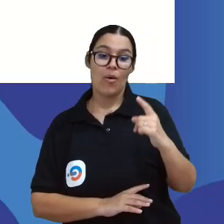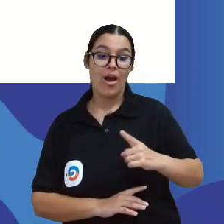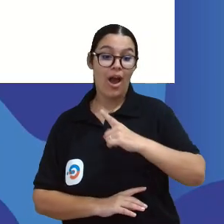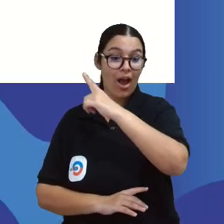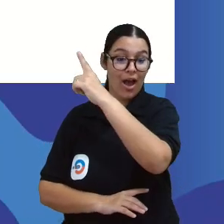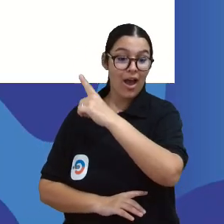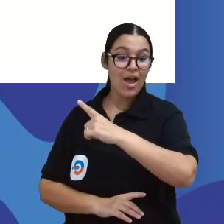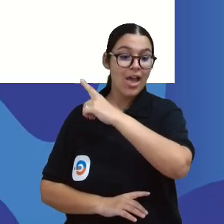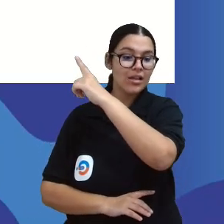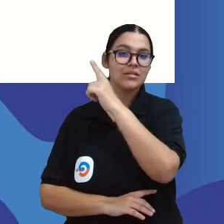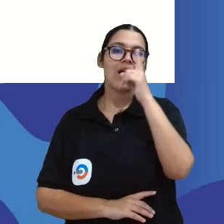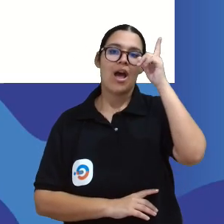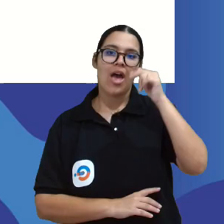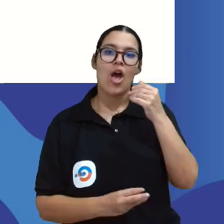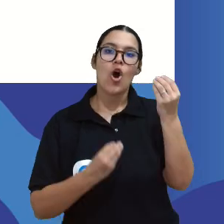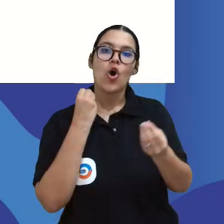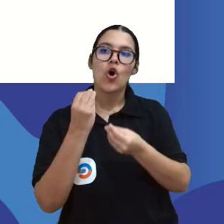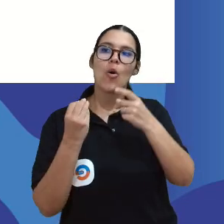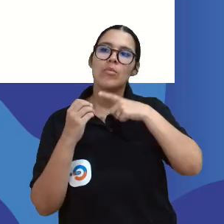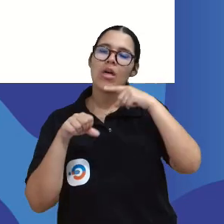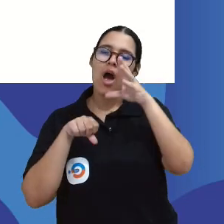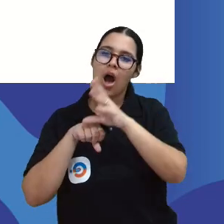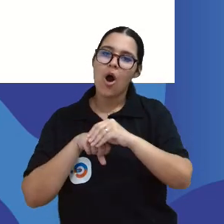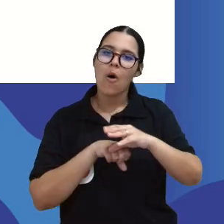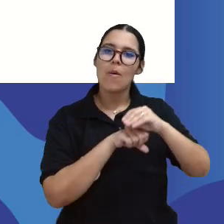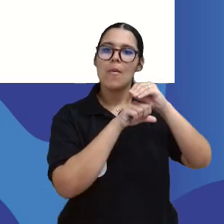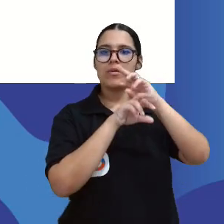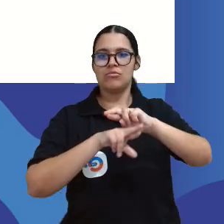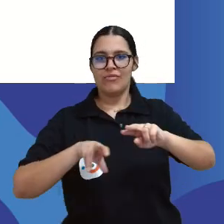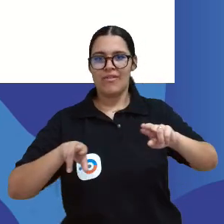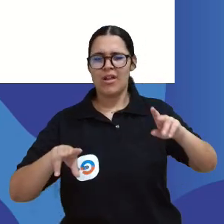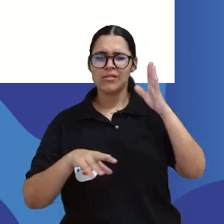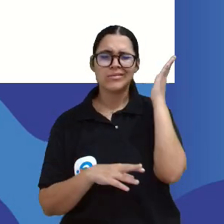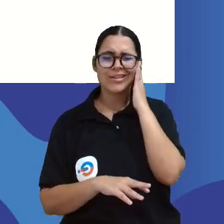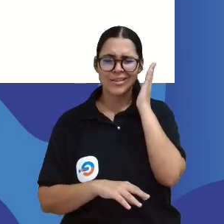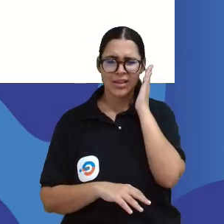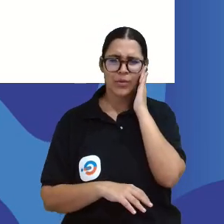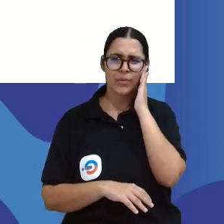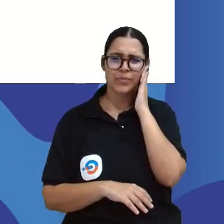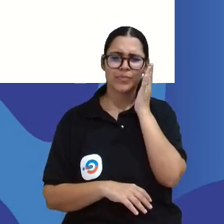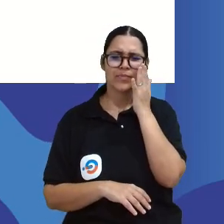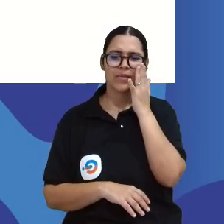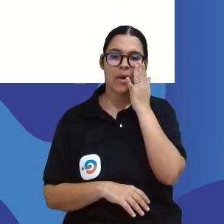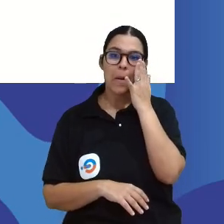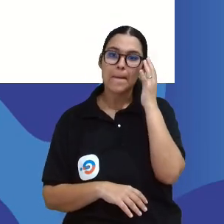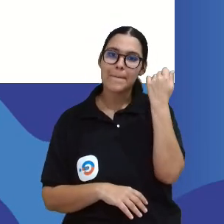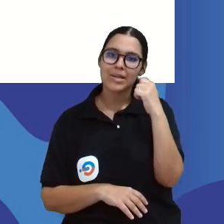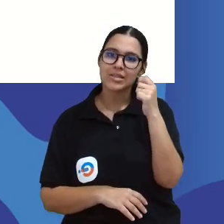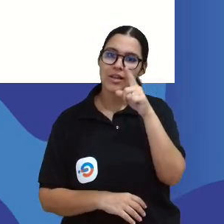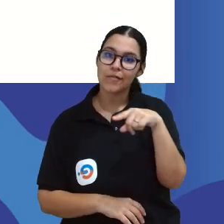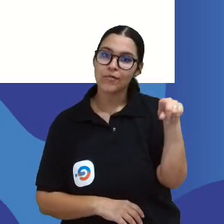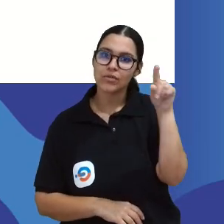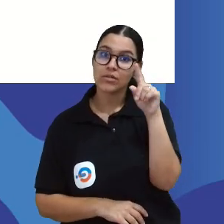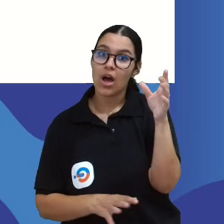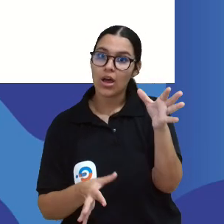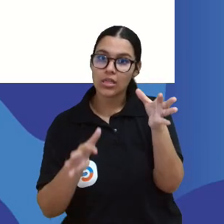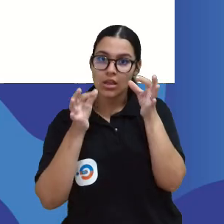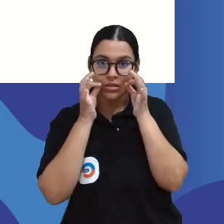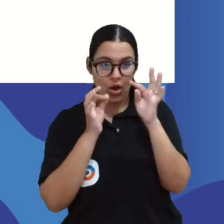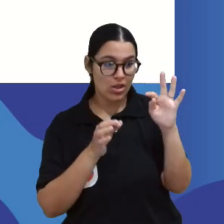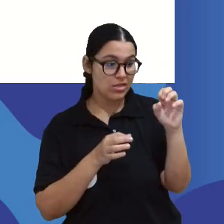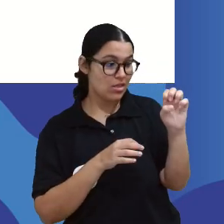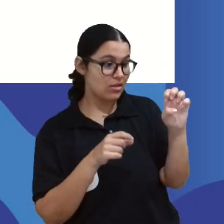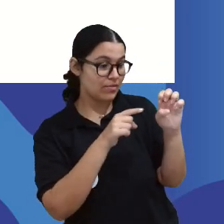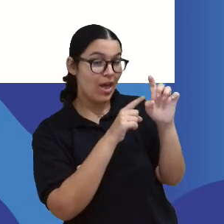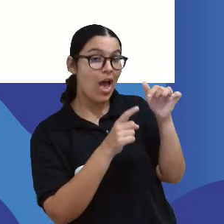se desenvolve, os argumentos aparecem, ok? Então, presta bem atenção. Tese, opinião principal,